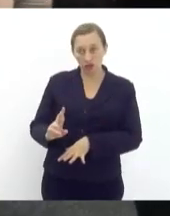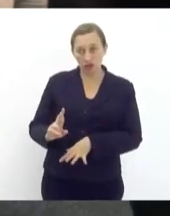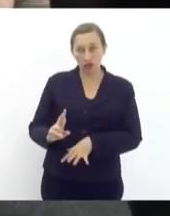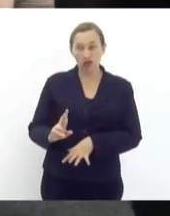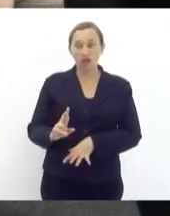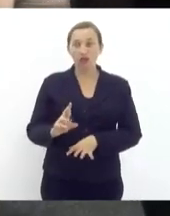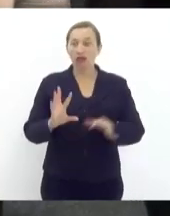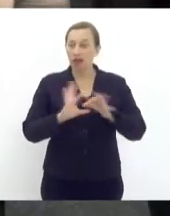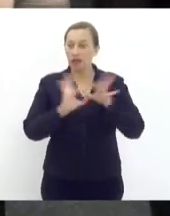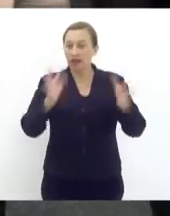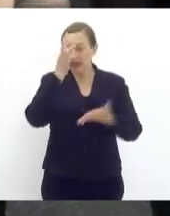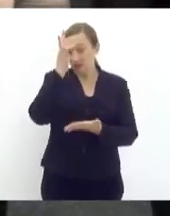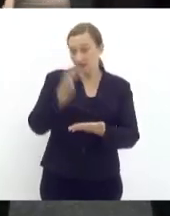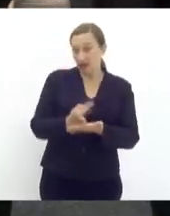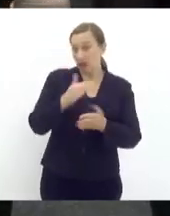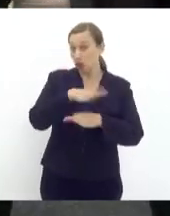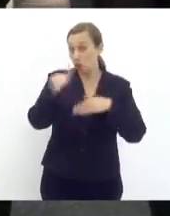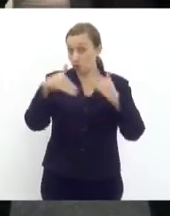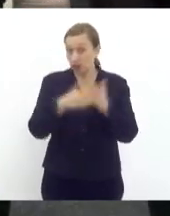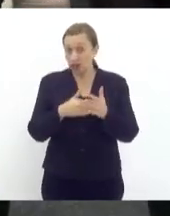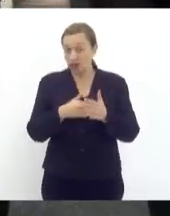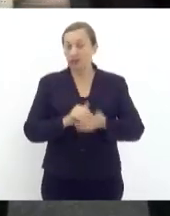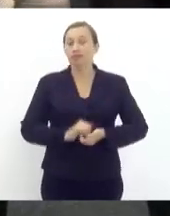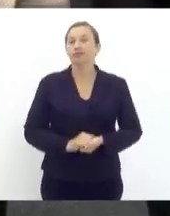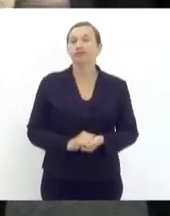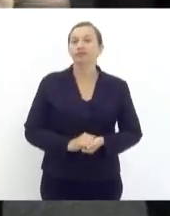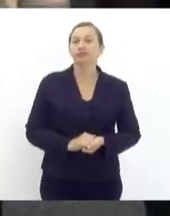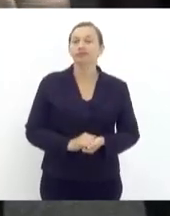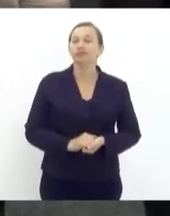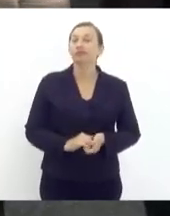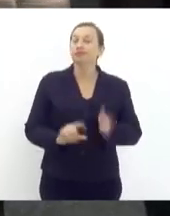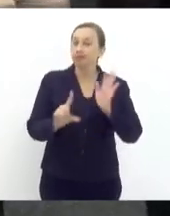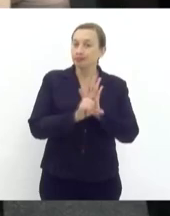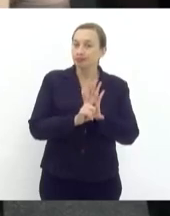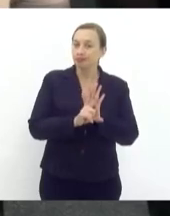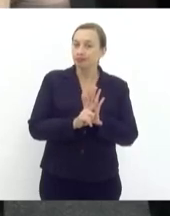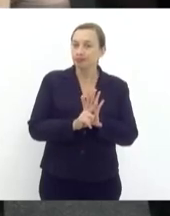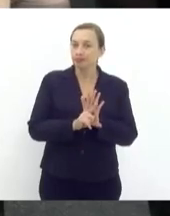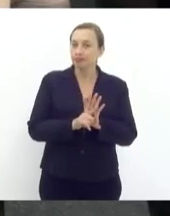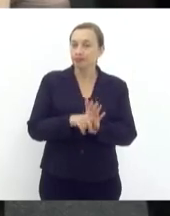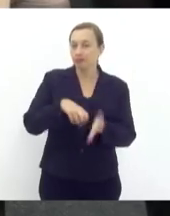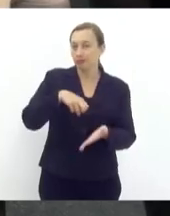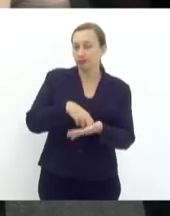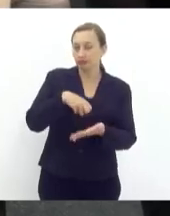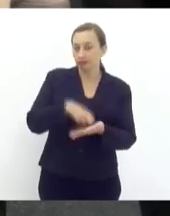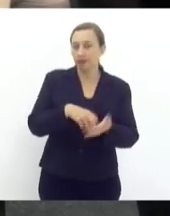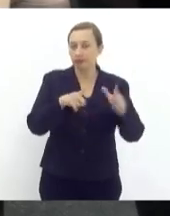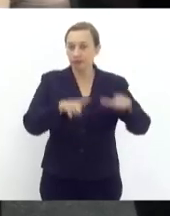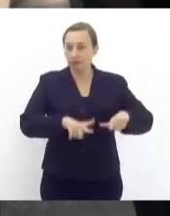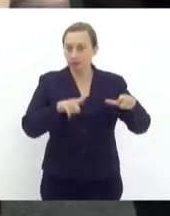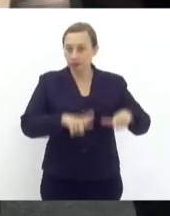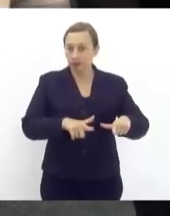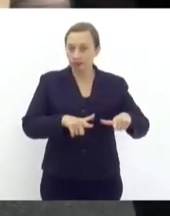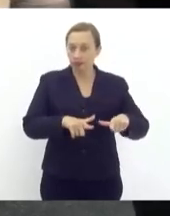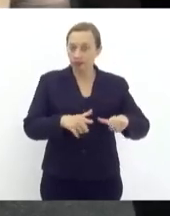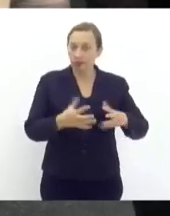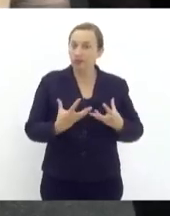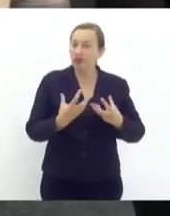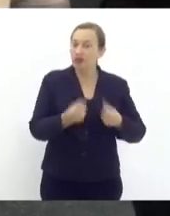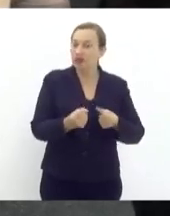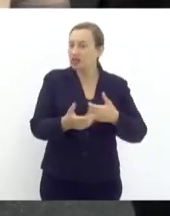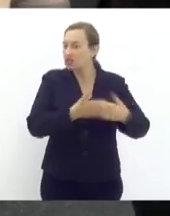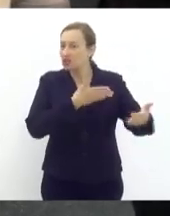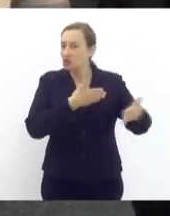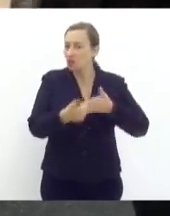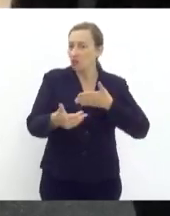e fé todas e essa lei ponha um estabelecimento que é conivente qualquer